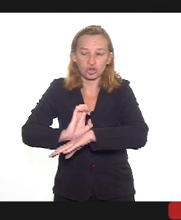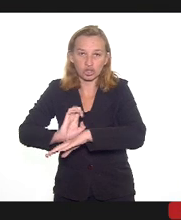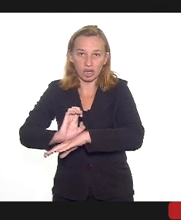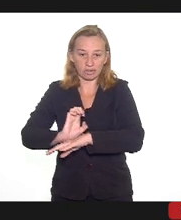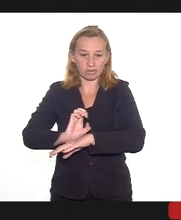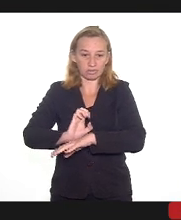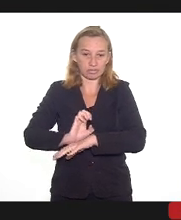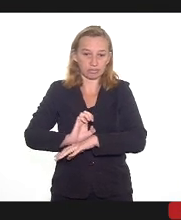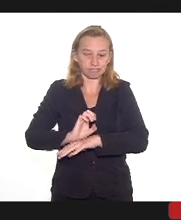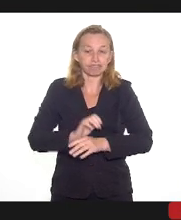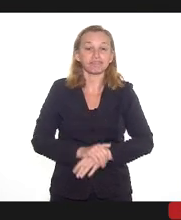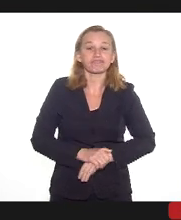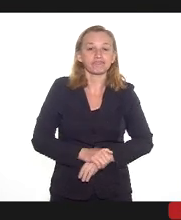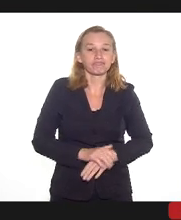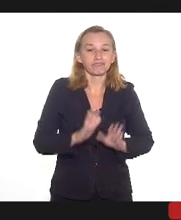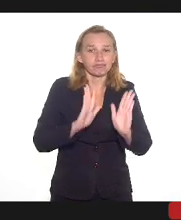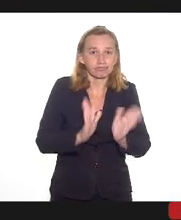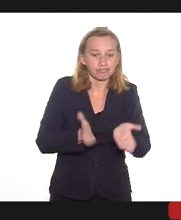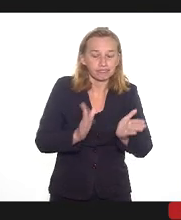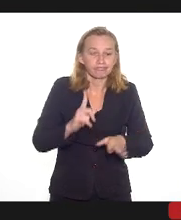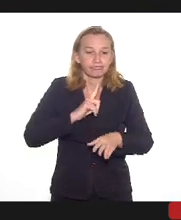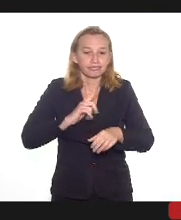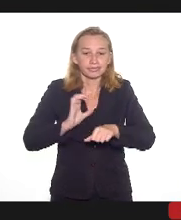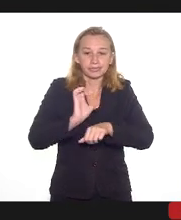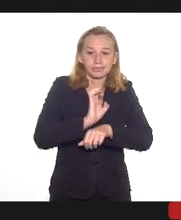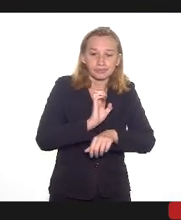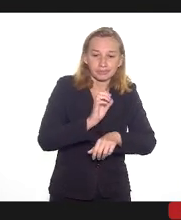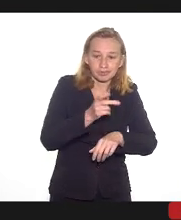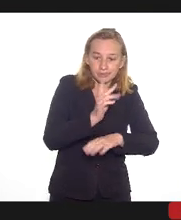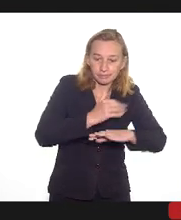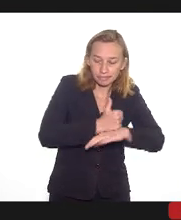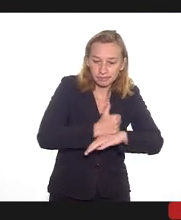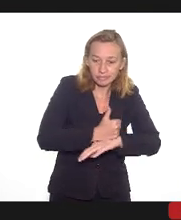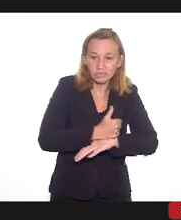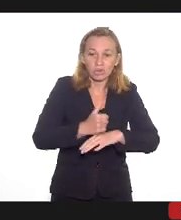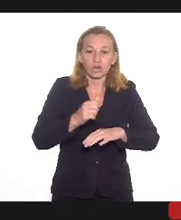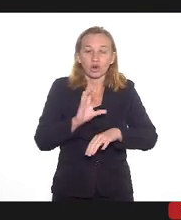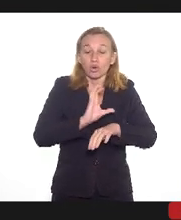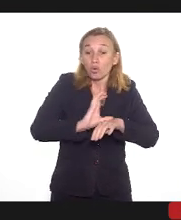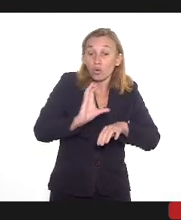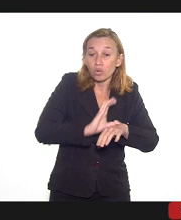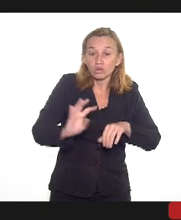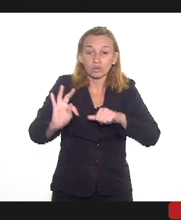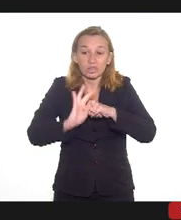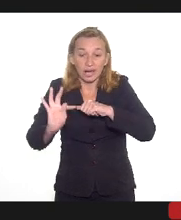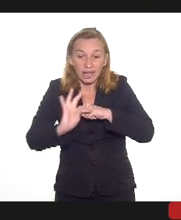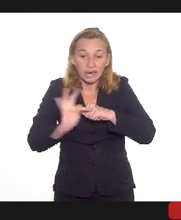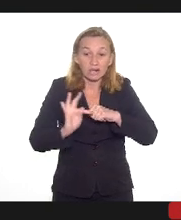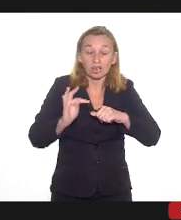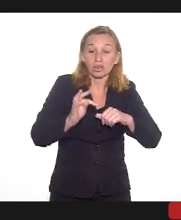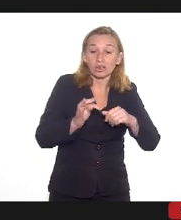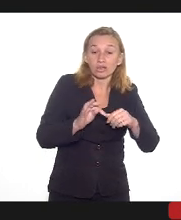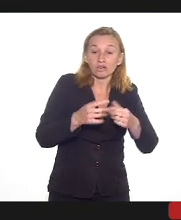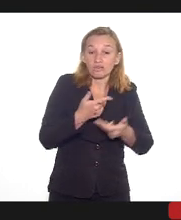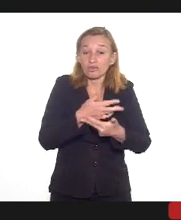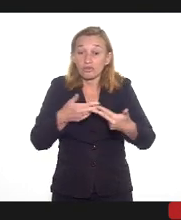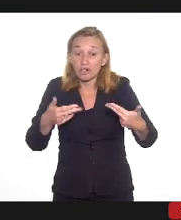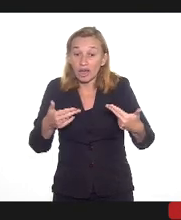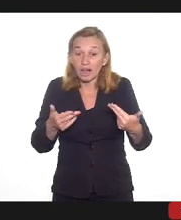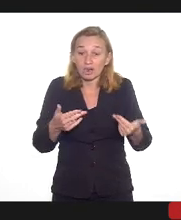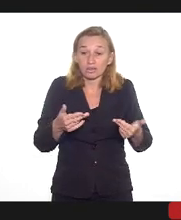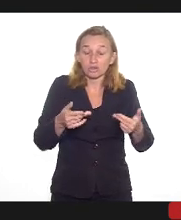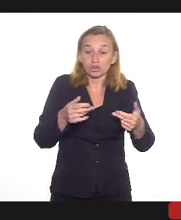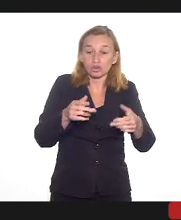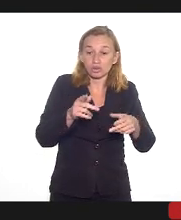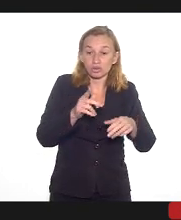elementar. E hoje teve profissional que fez ensino médio, teve profissional que fez curso técnico, teve profissional que fez profissionário, teve profissional que